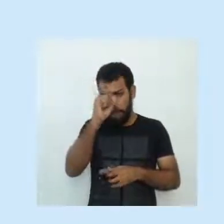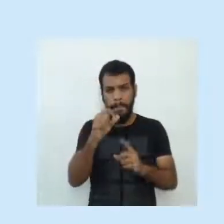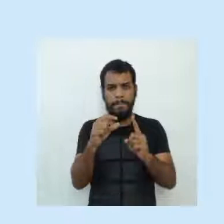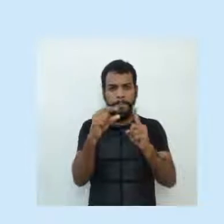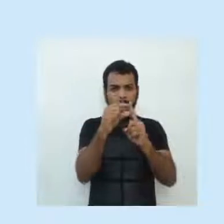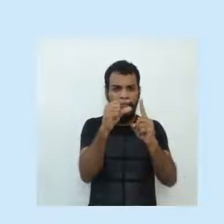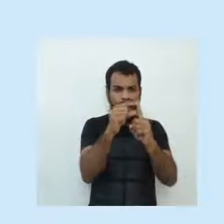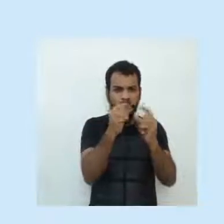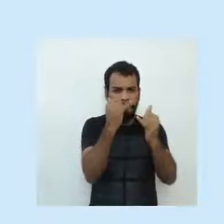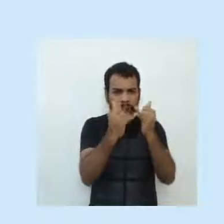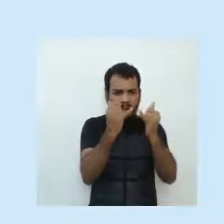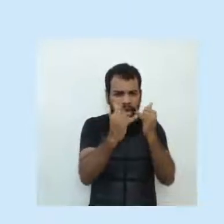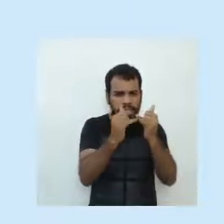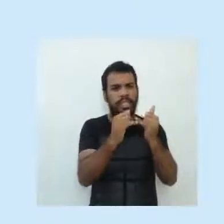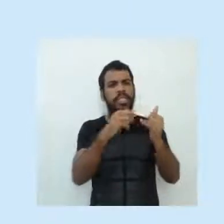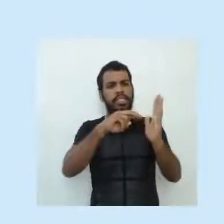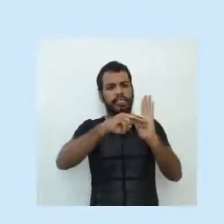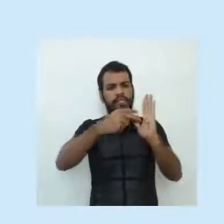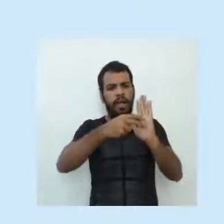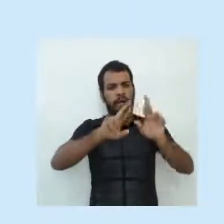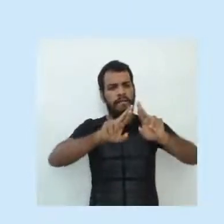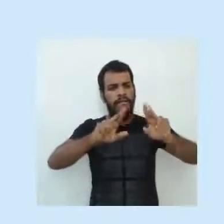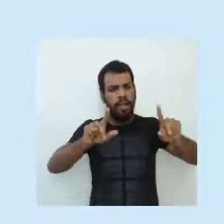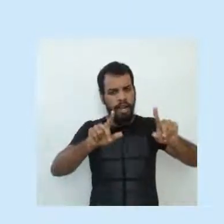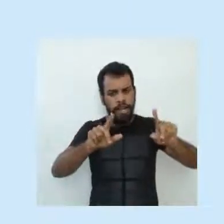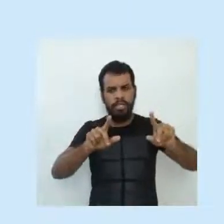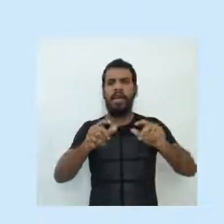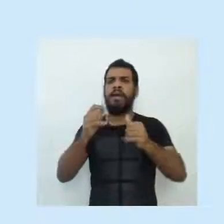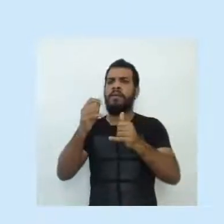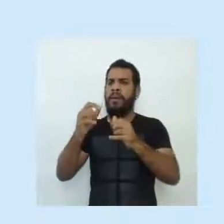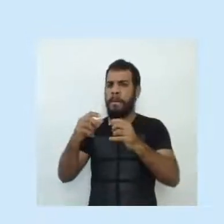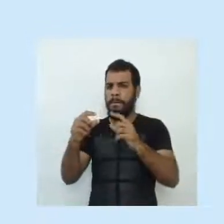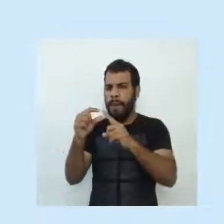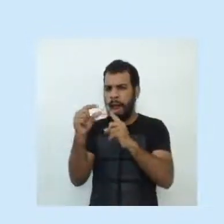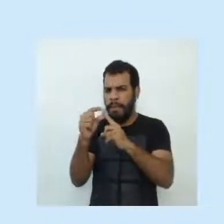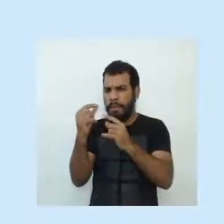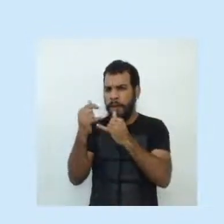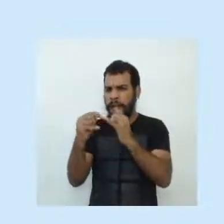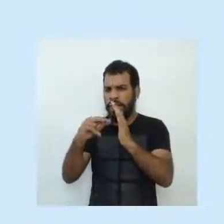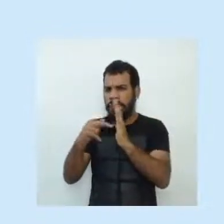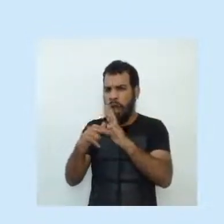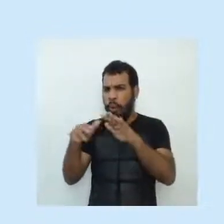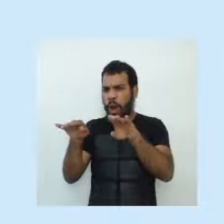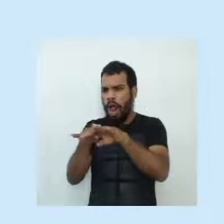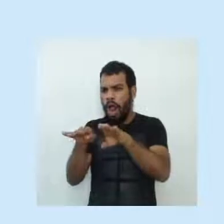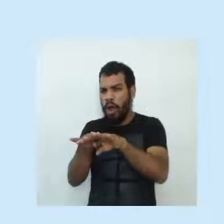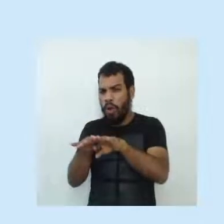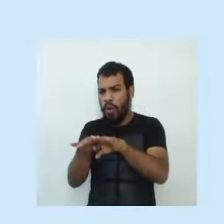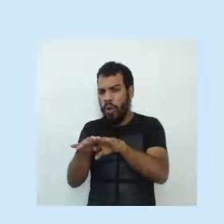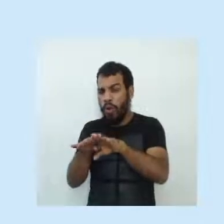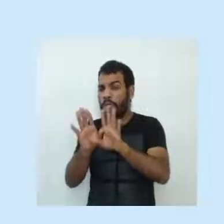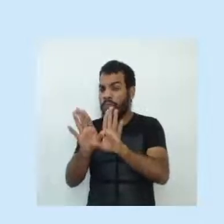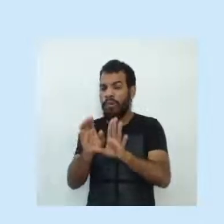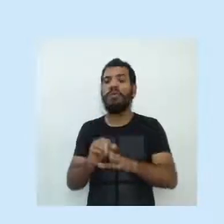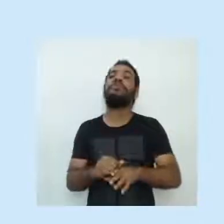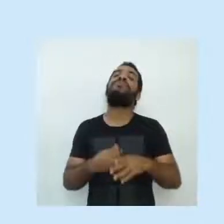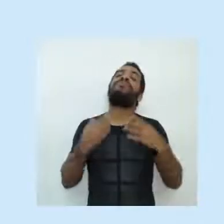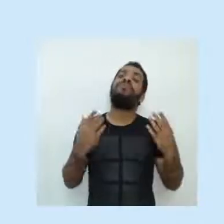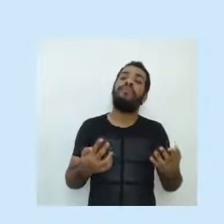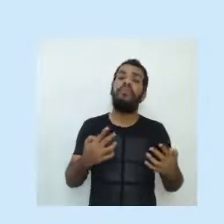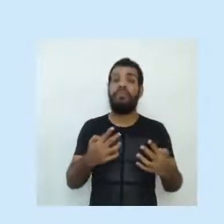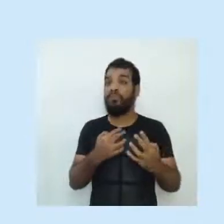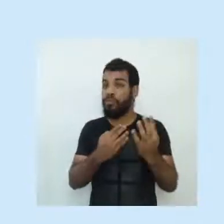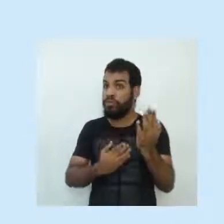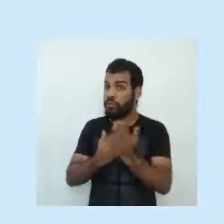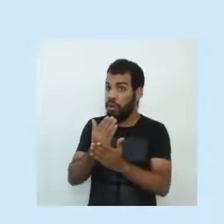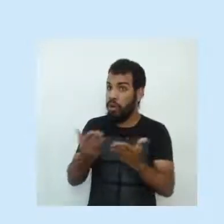homônimos e hoje a gente vai dar continuidade a esses estudos. A gente inicia a aula de hoje, mas calma